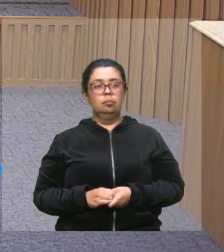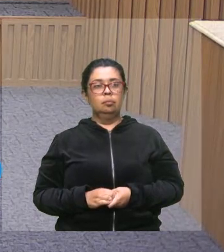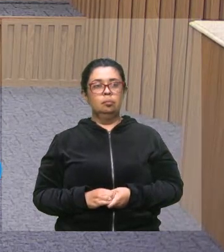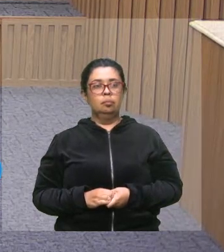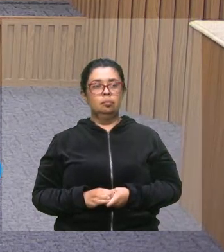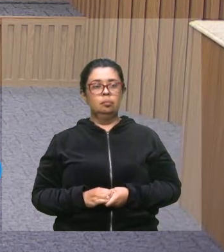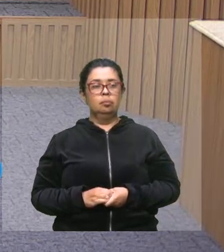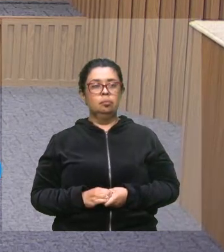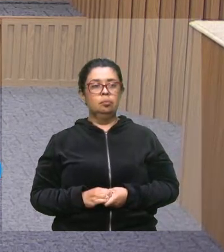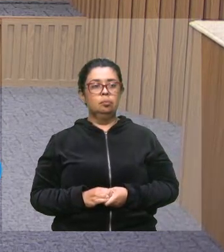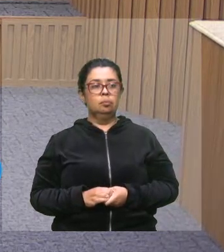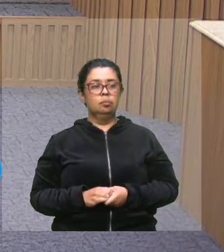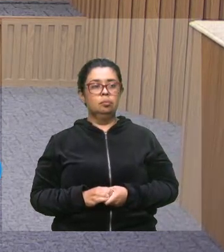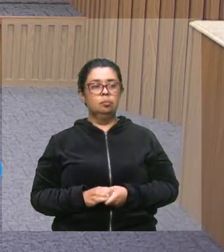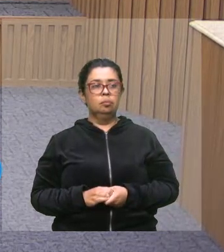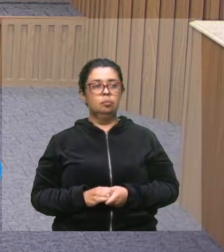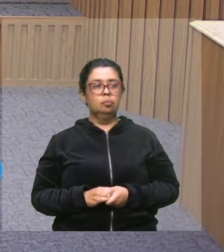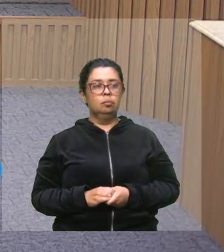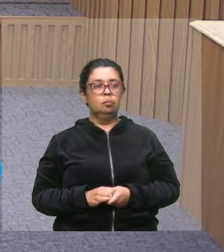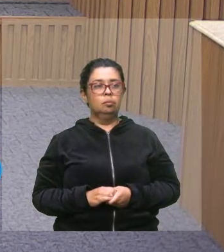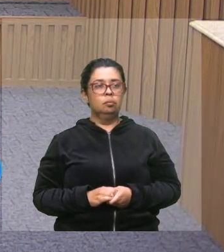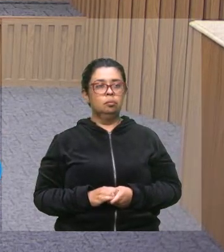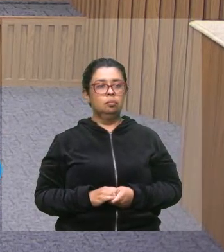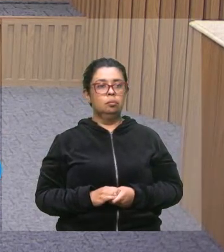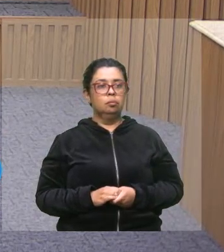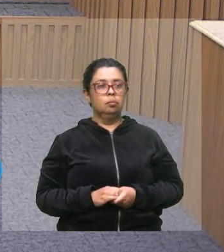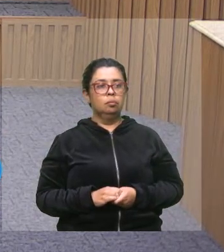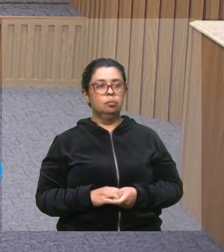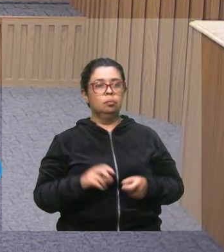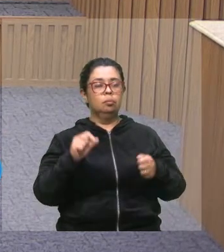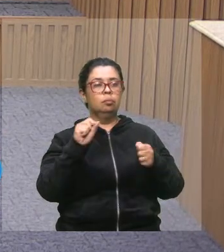Formulo o requerimento de adiamento por 1 sessão.